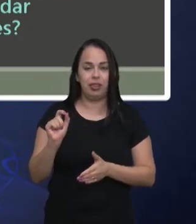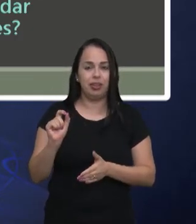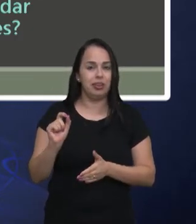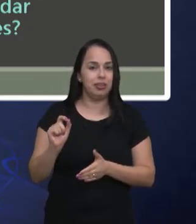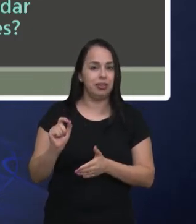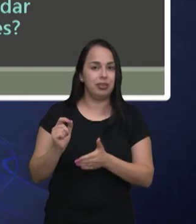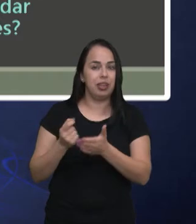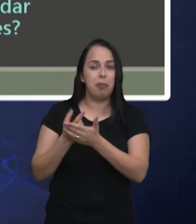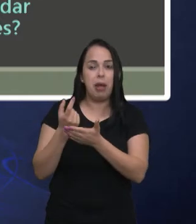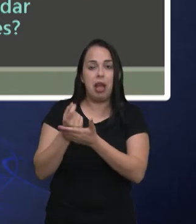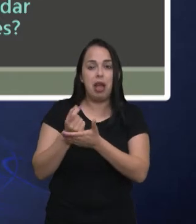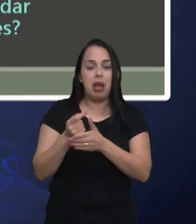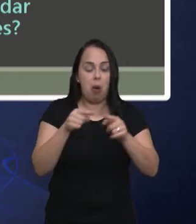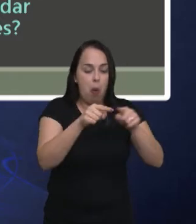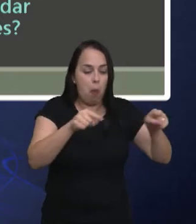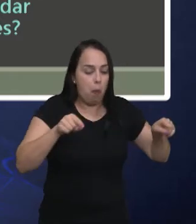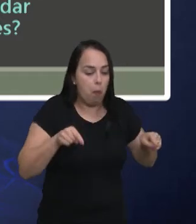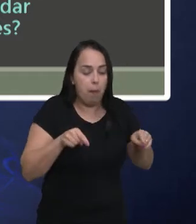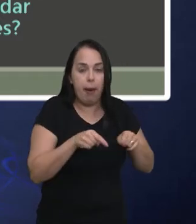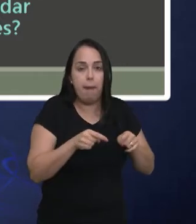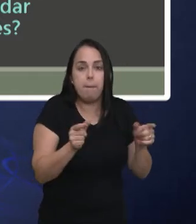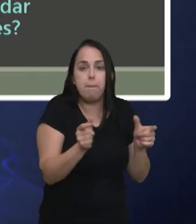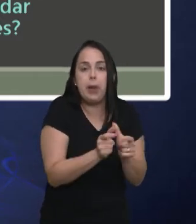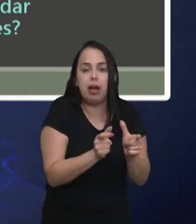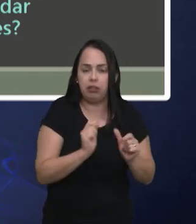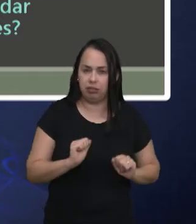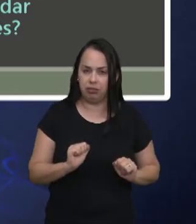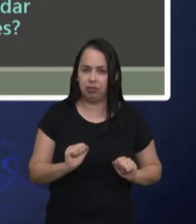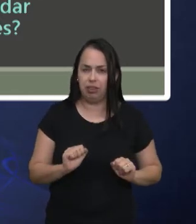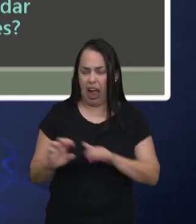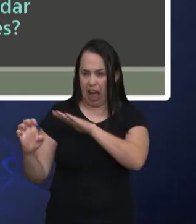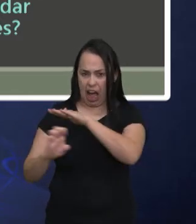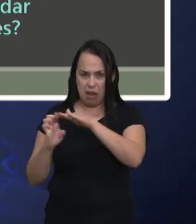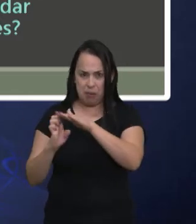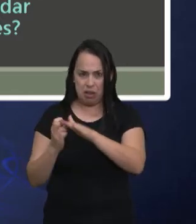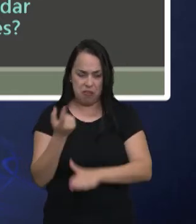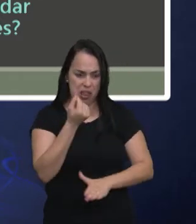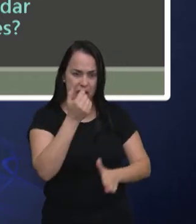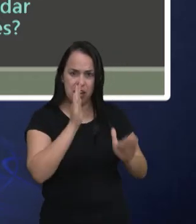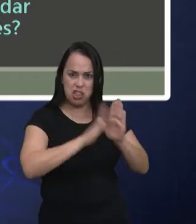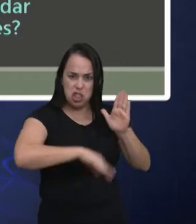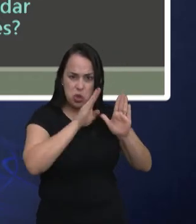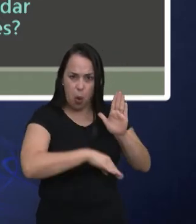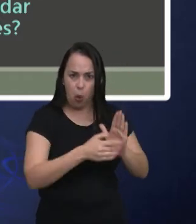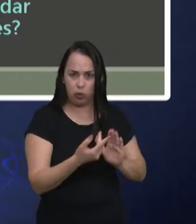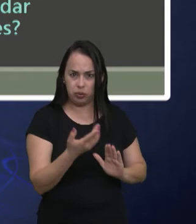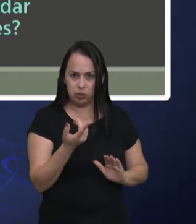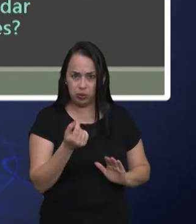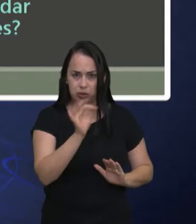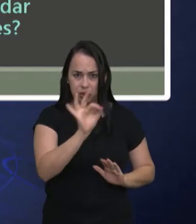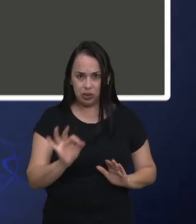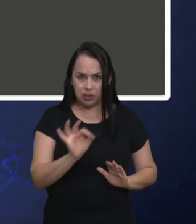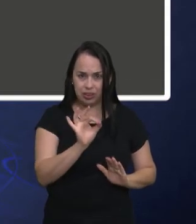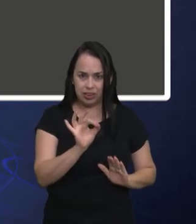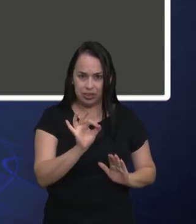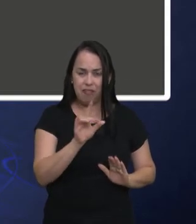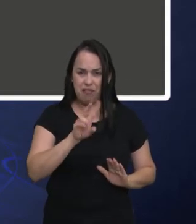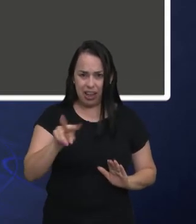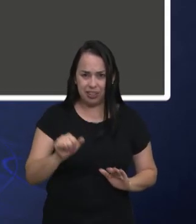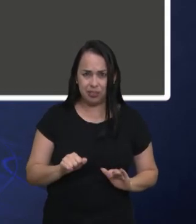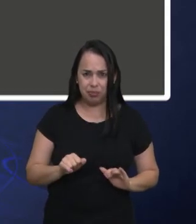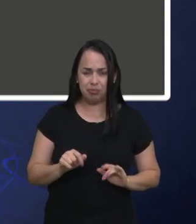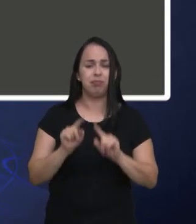área útil? Será que a construtora vai dar desconto, né, aos compradores? Porque,